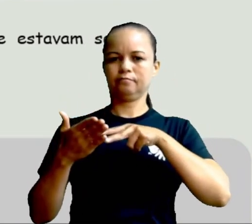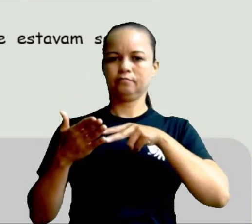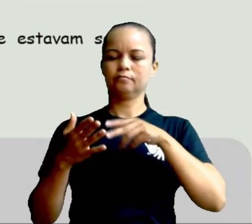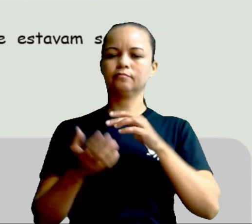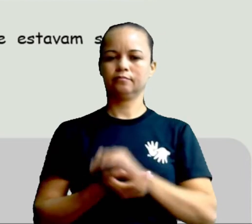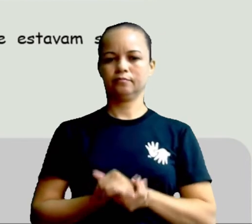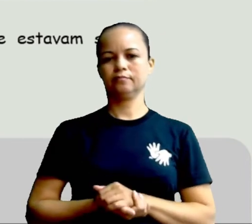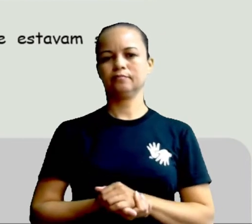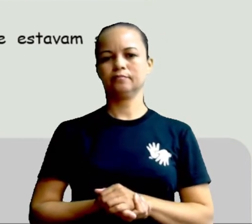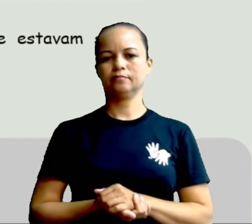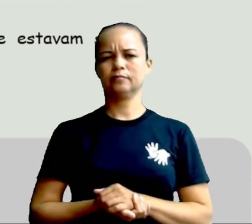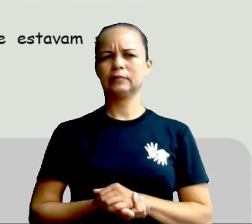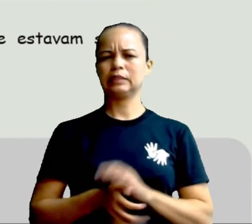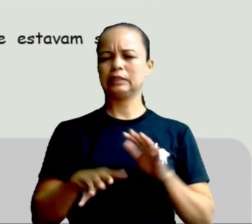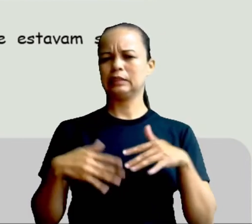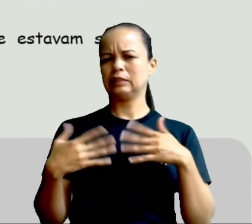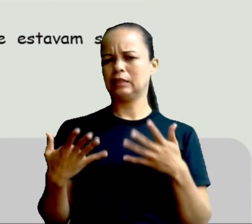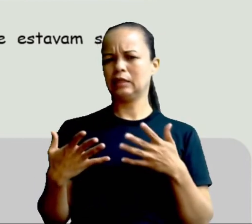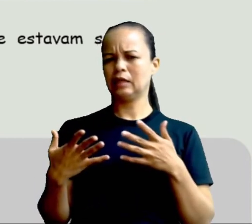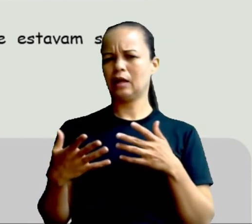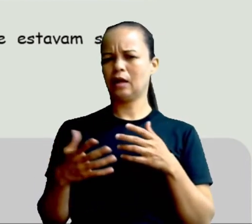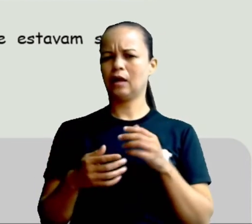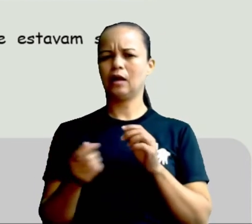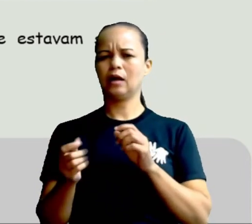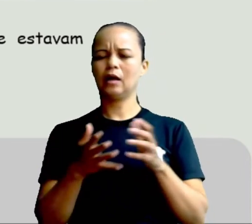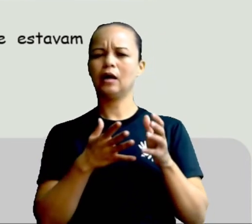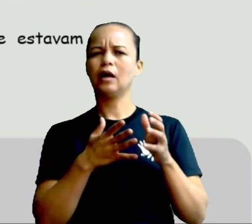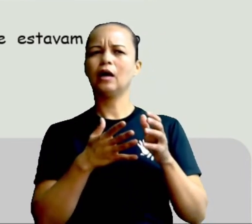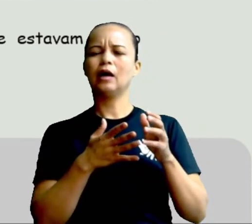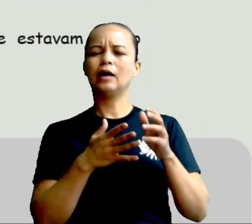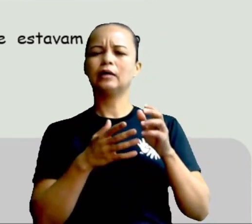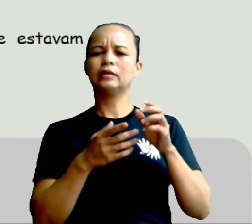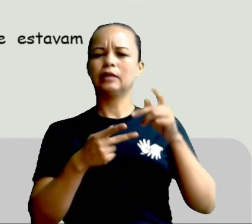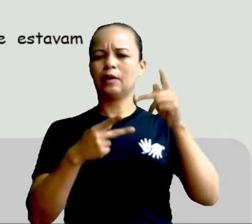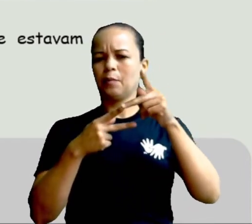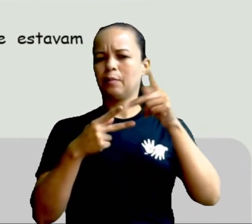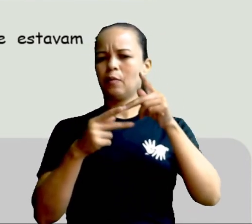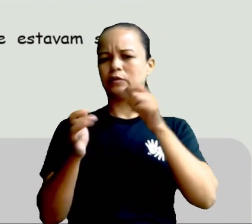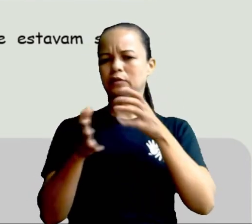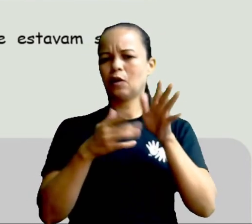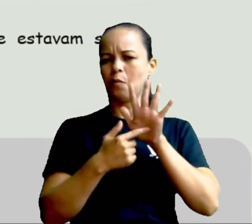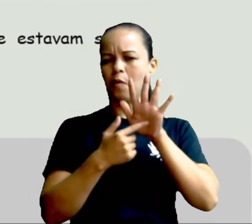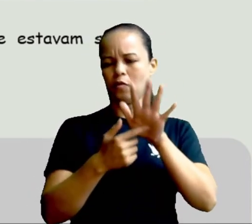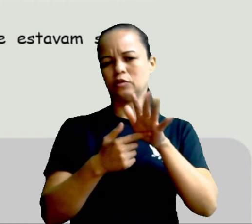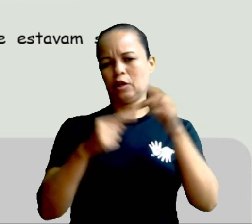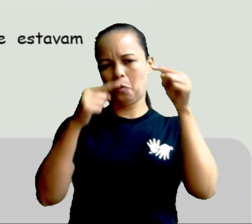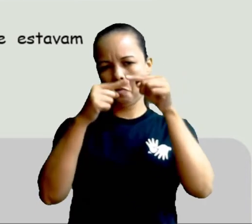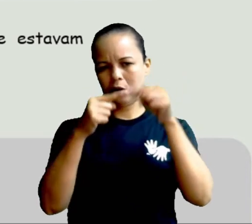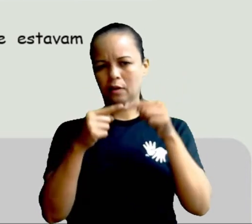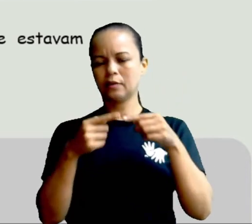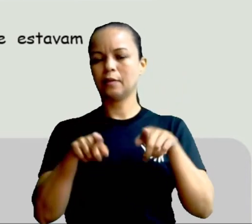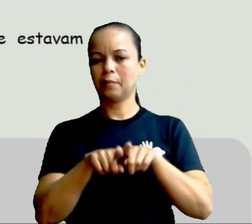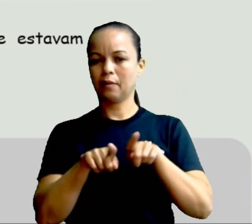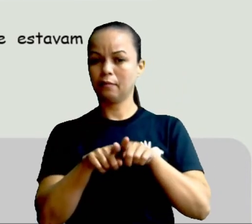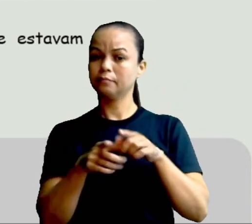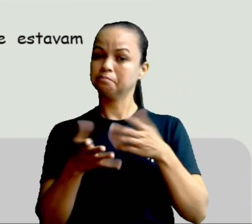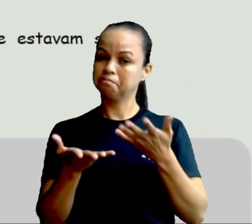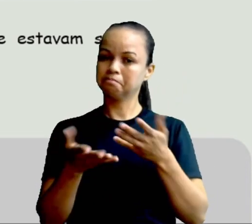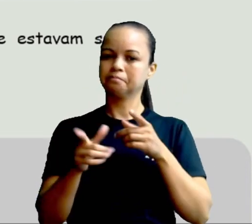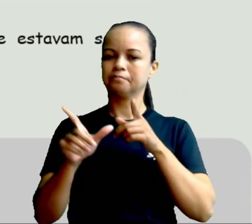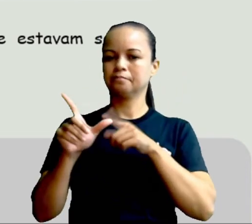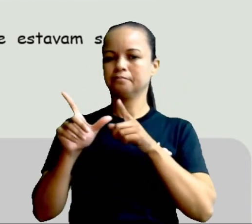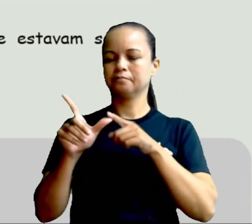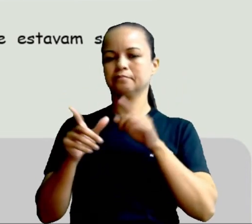livros. Esse numa, será que também está combinando com um pronome demonstrativo? E na